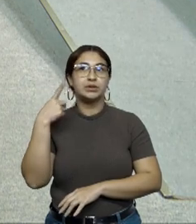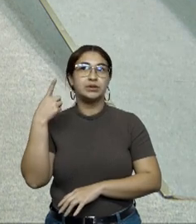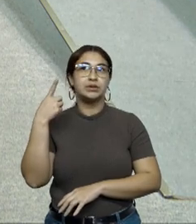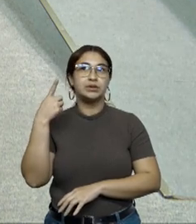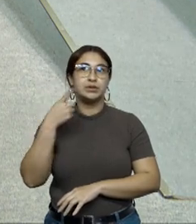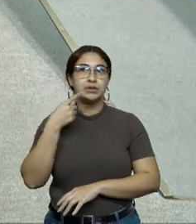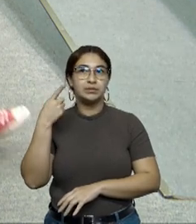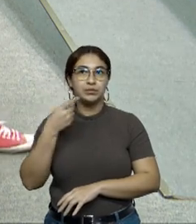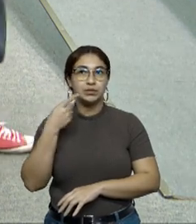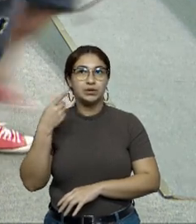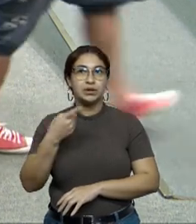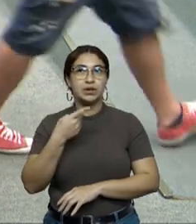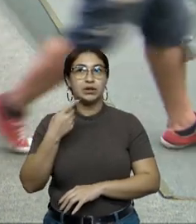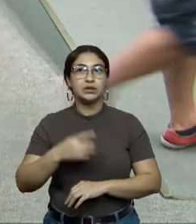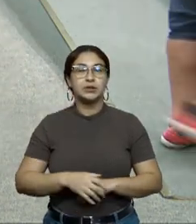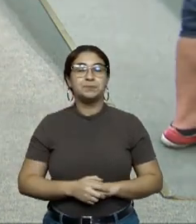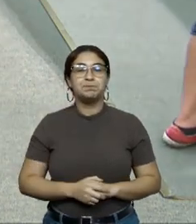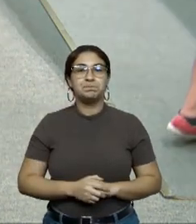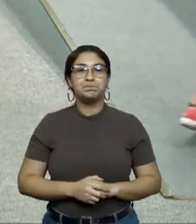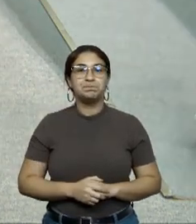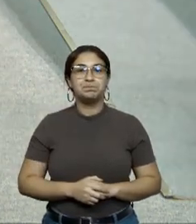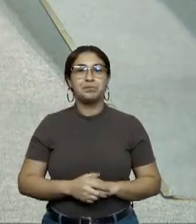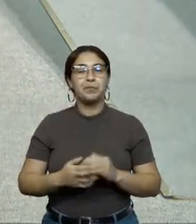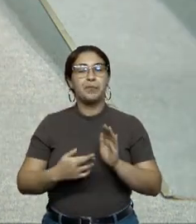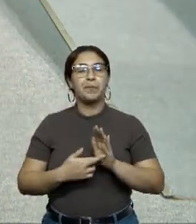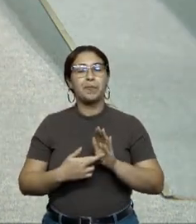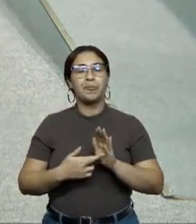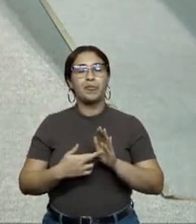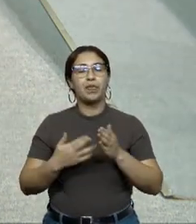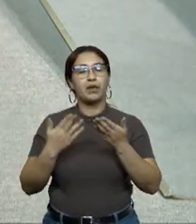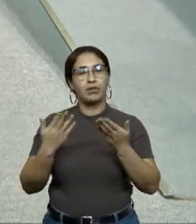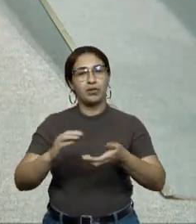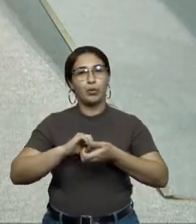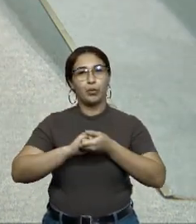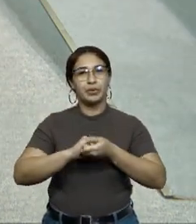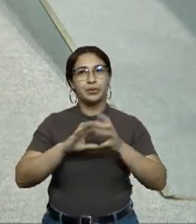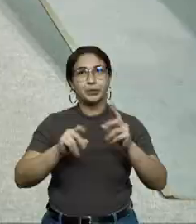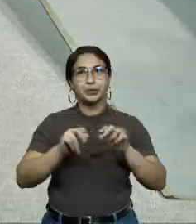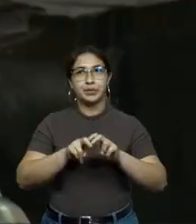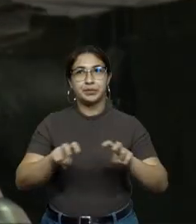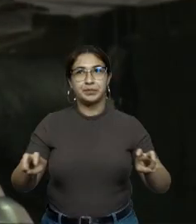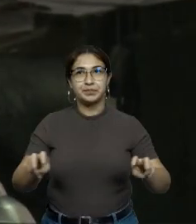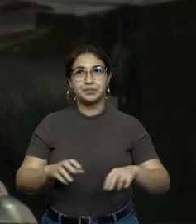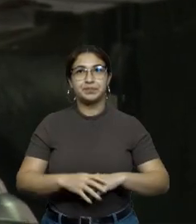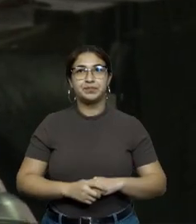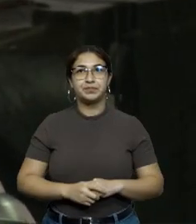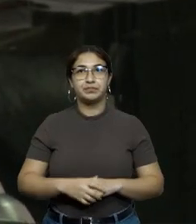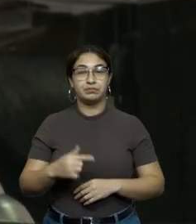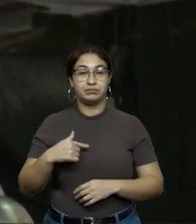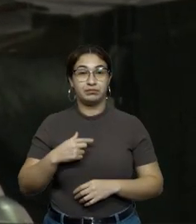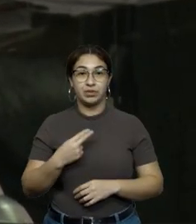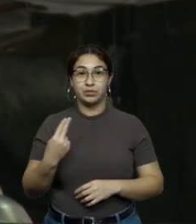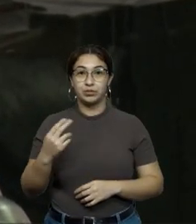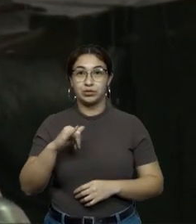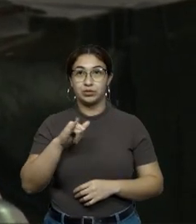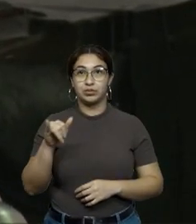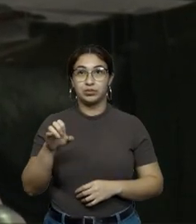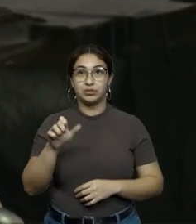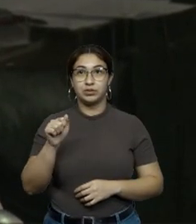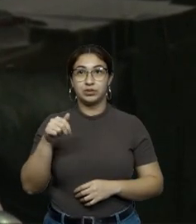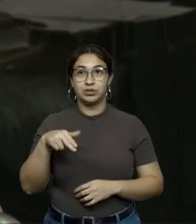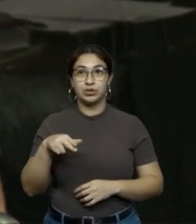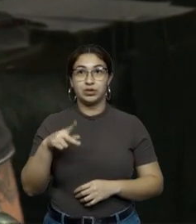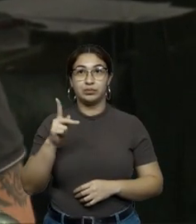cultura responder da alesc nome dela cumprimento os demais a mesa Meu nome é Jean Carlos Lemos o professor